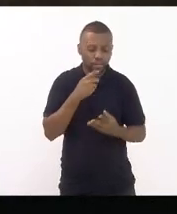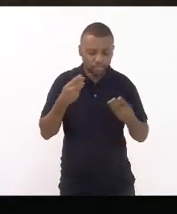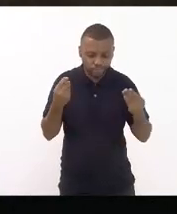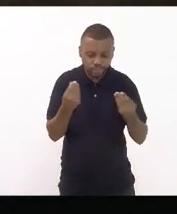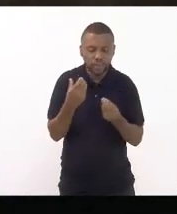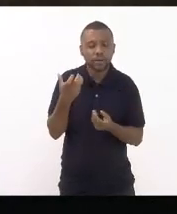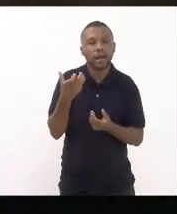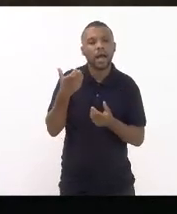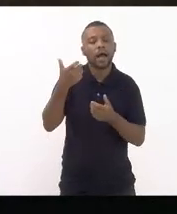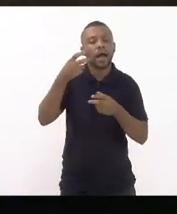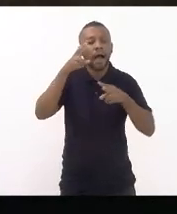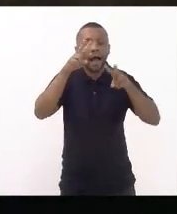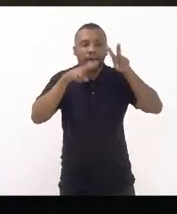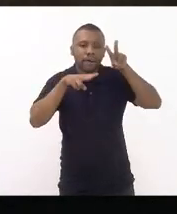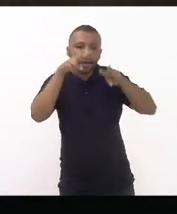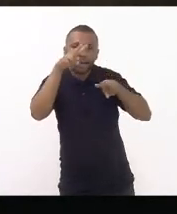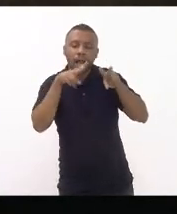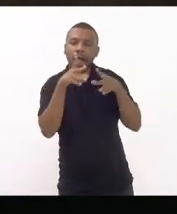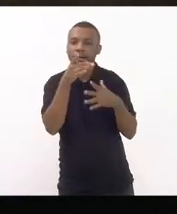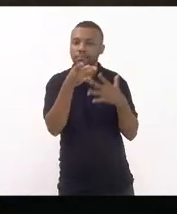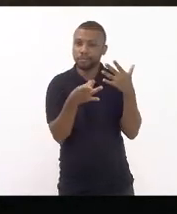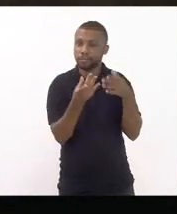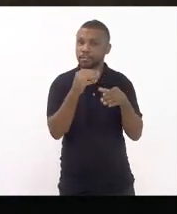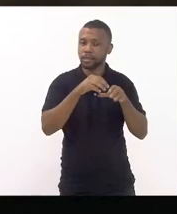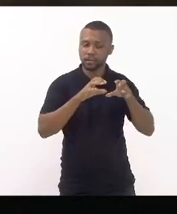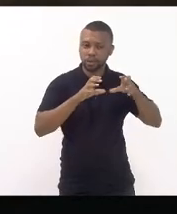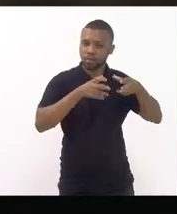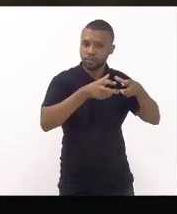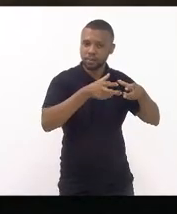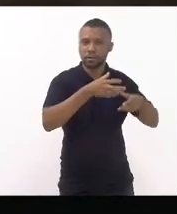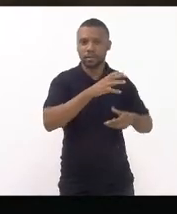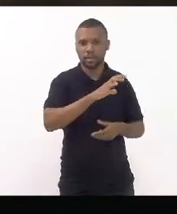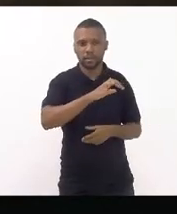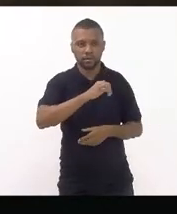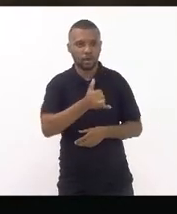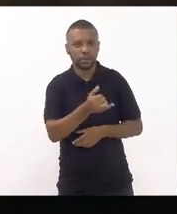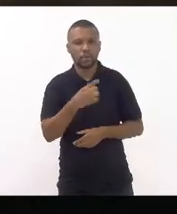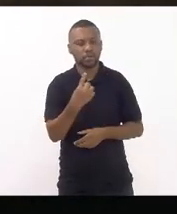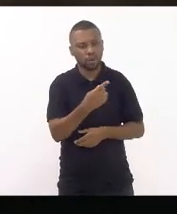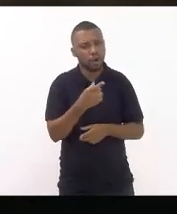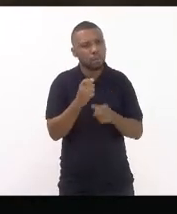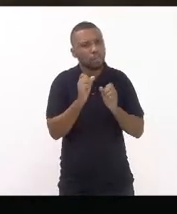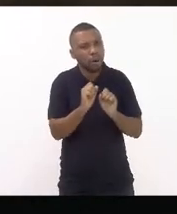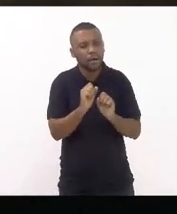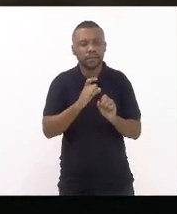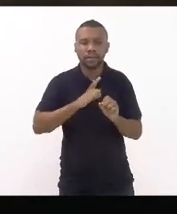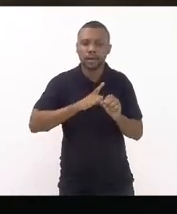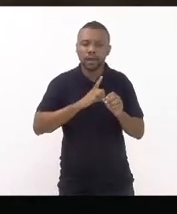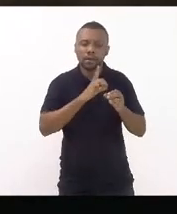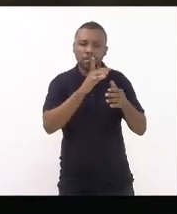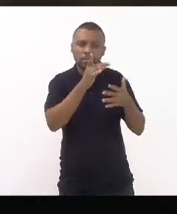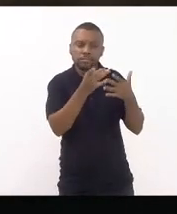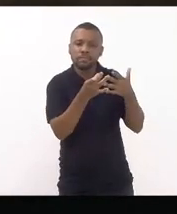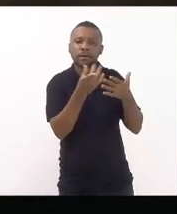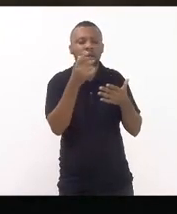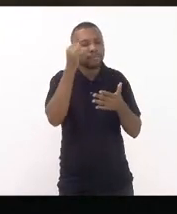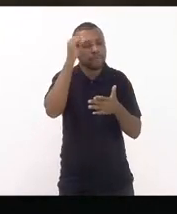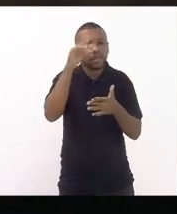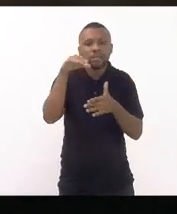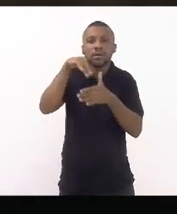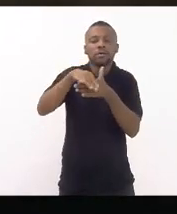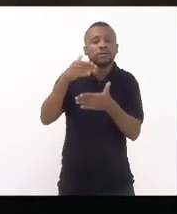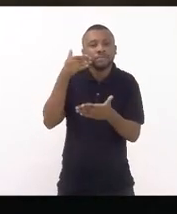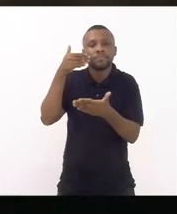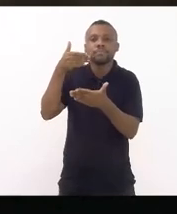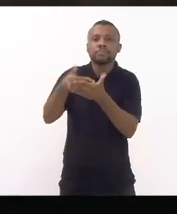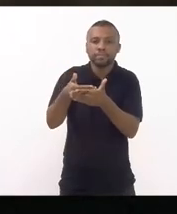queria avaliar com mais cuidado na CCJ, para que a gente possa fazer uma depuração, para não anexar de imediato o projeto de